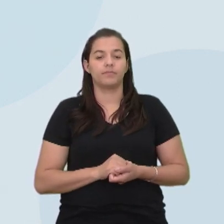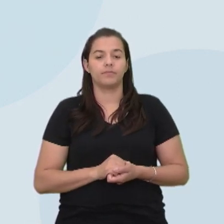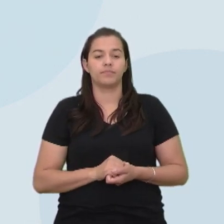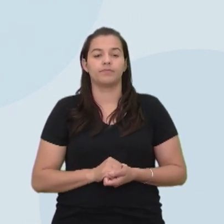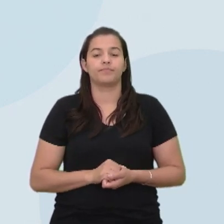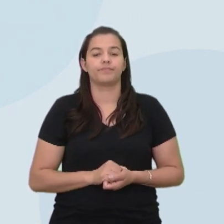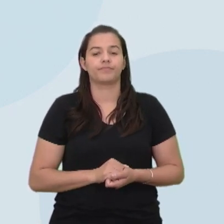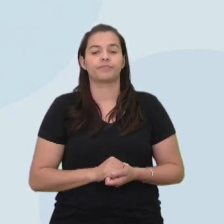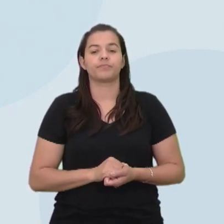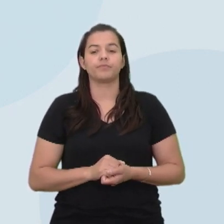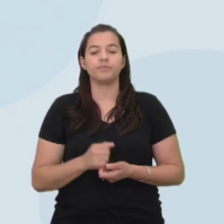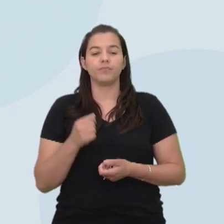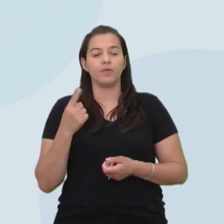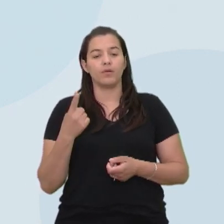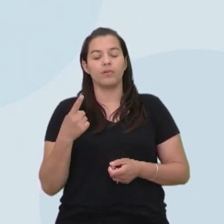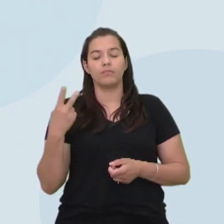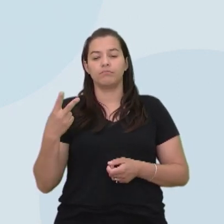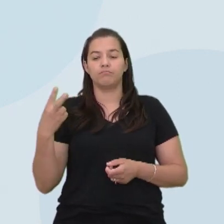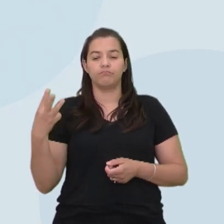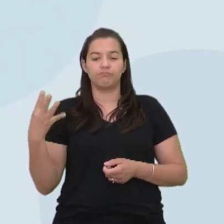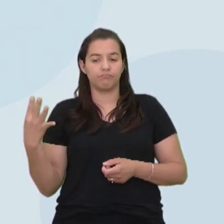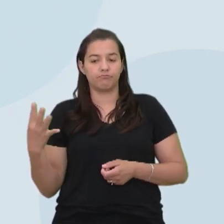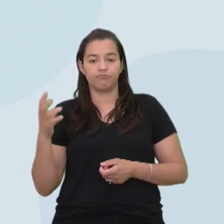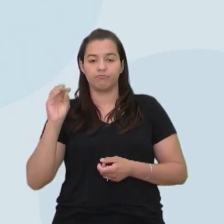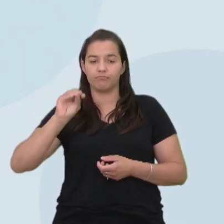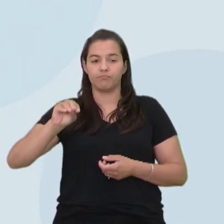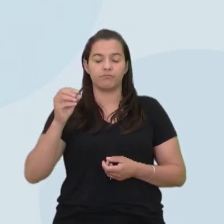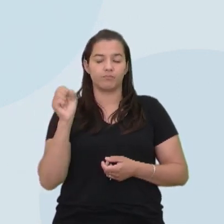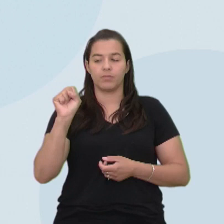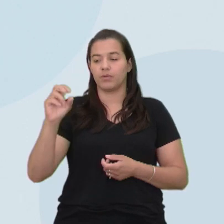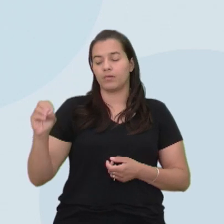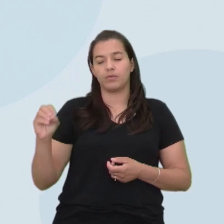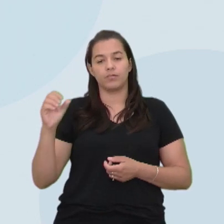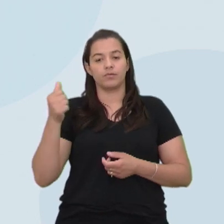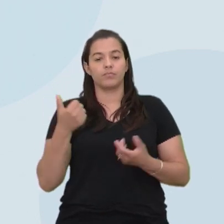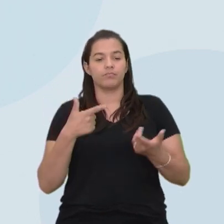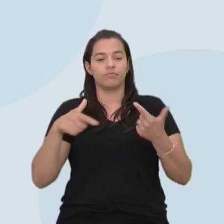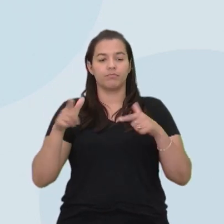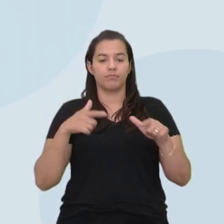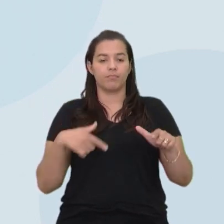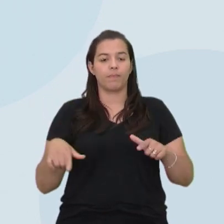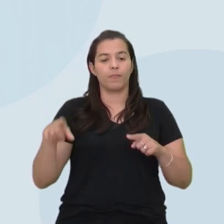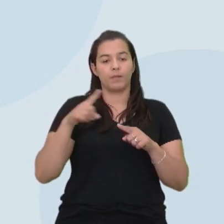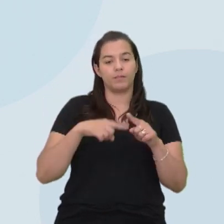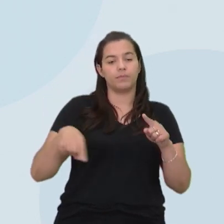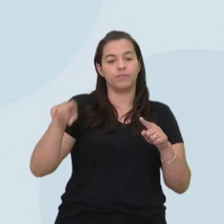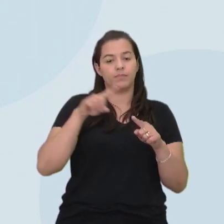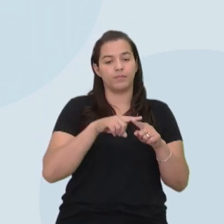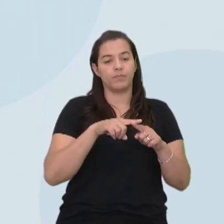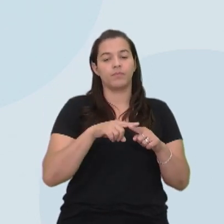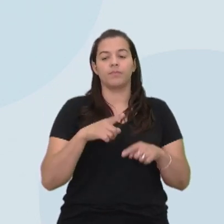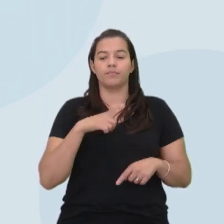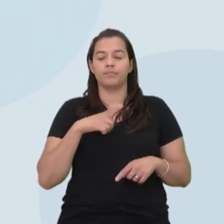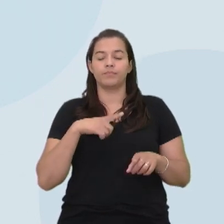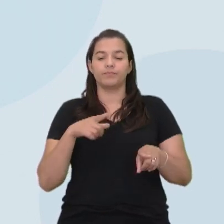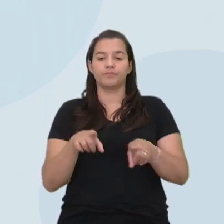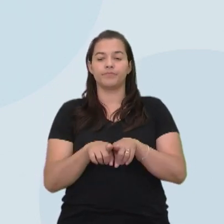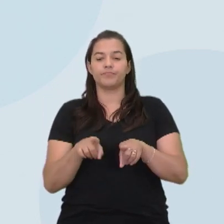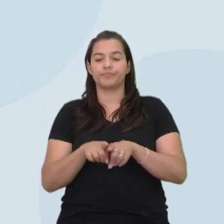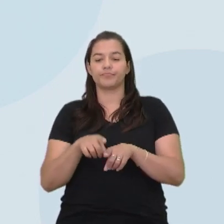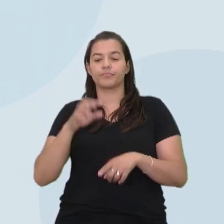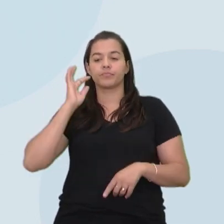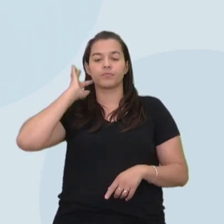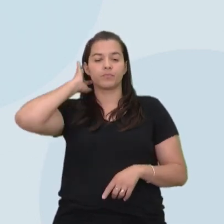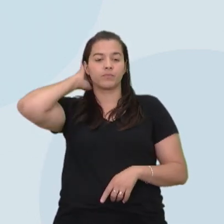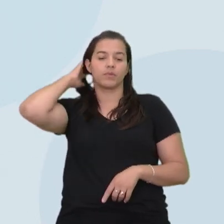30, 45, 1, você pode mexer nisso, 180, tá bom? Ou contra o horário, sentido anti-horário. Então, tanto um